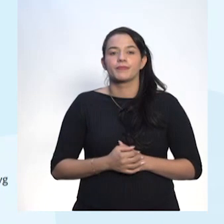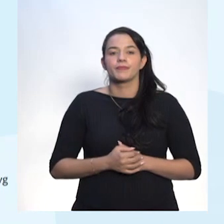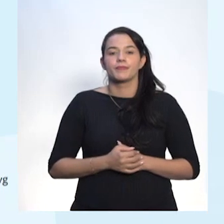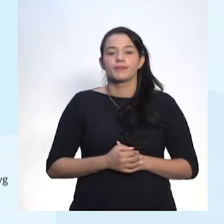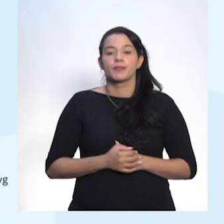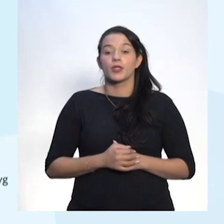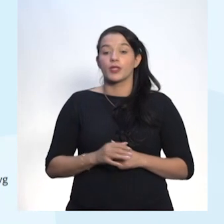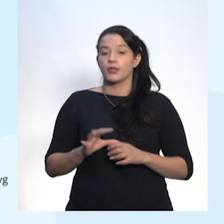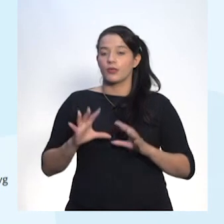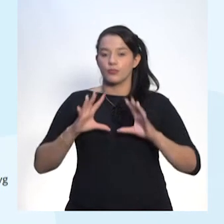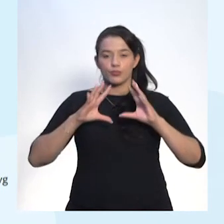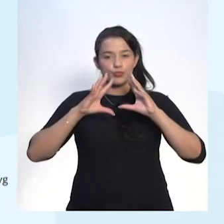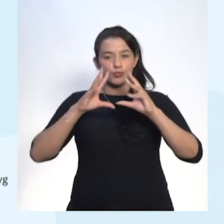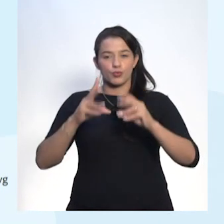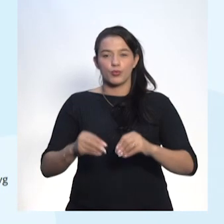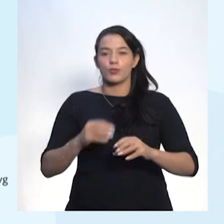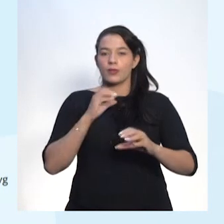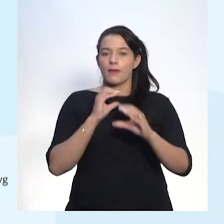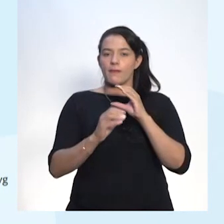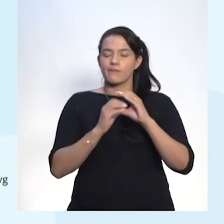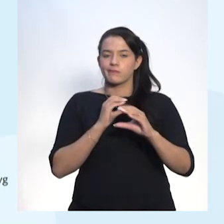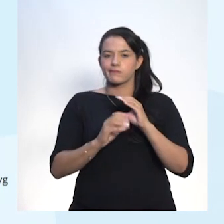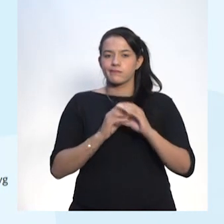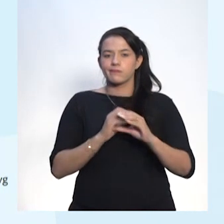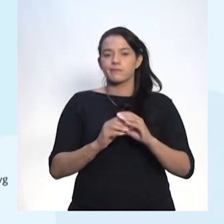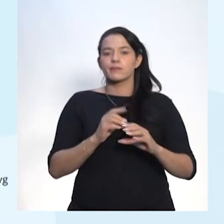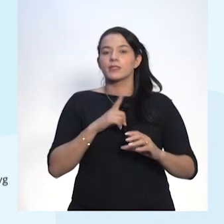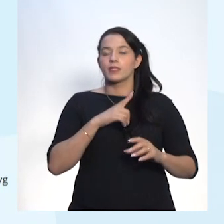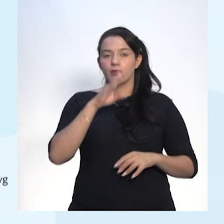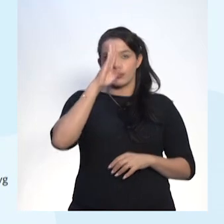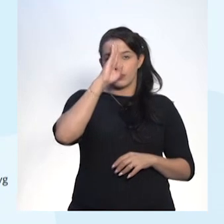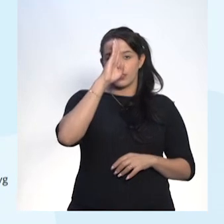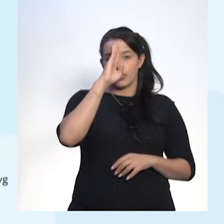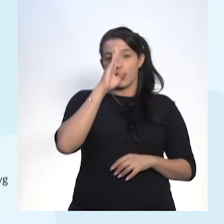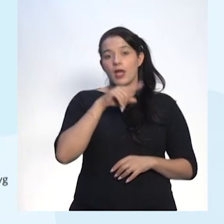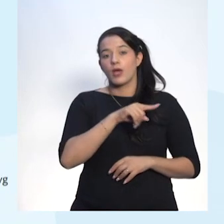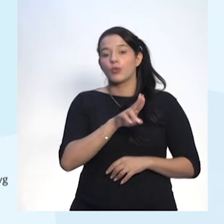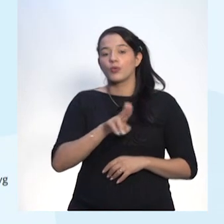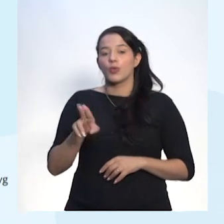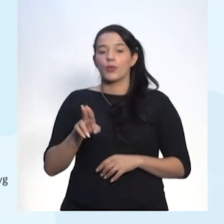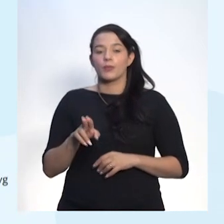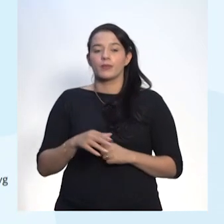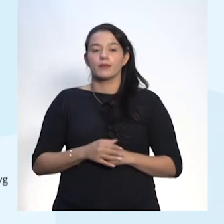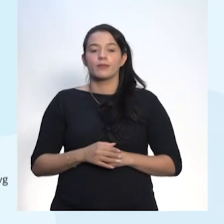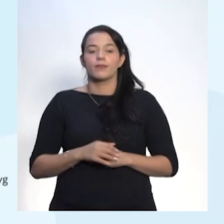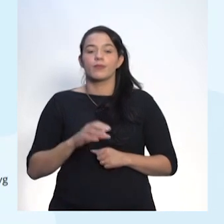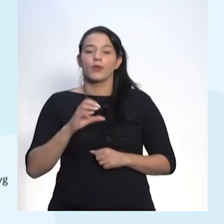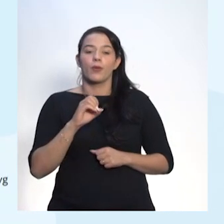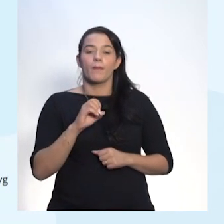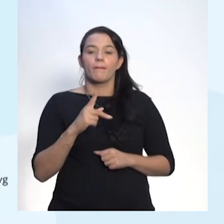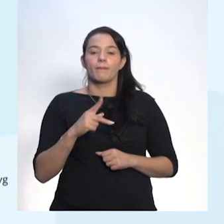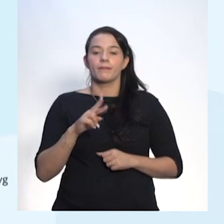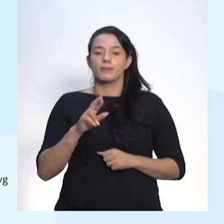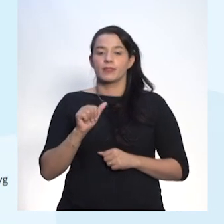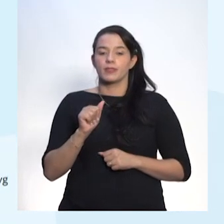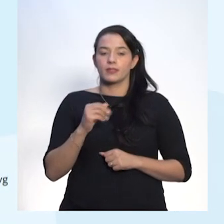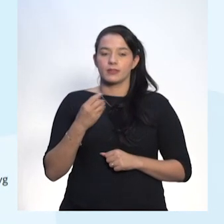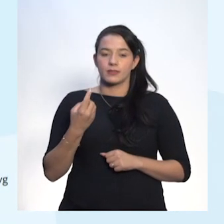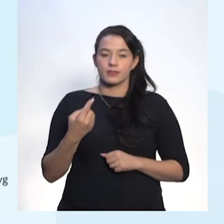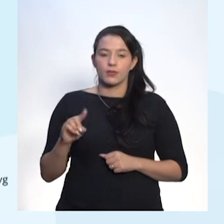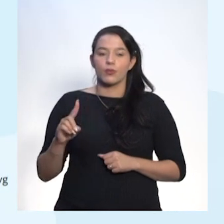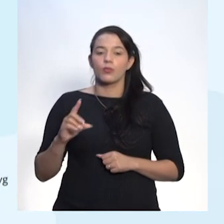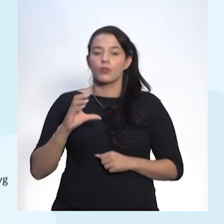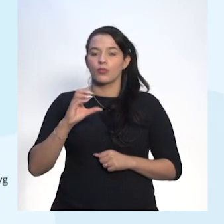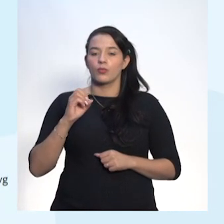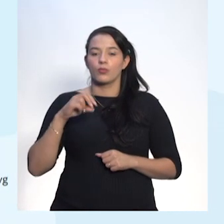Essa intensa rede de comunicação entre os regimes militares foi chamada de Operação Condor. E